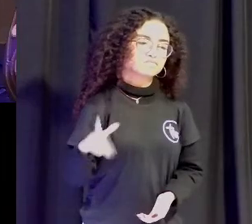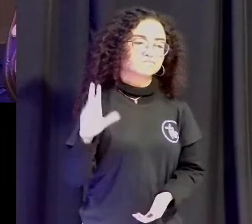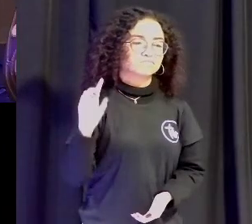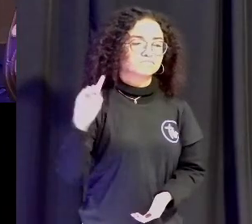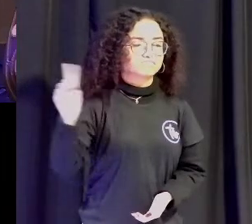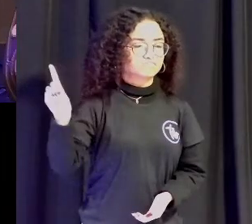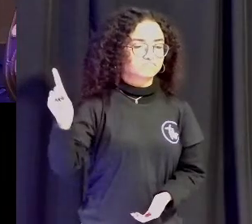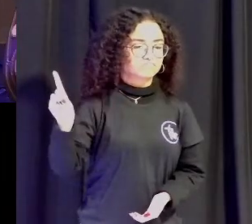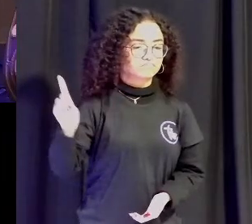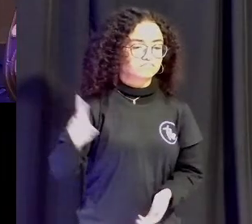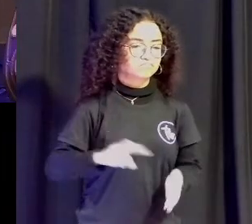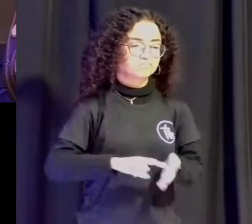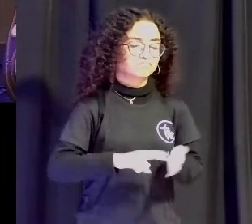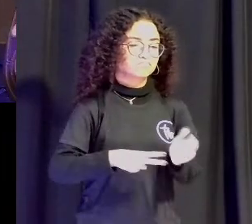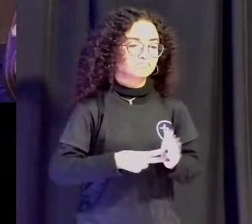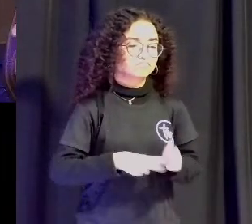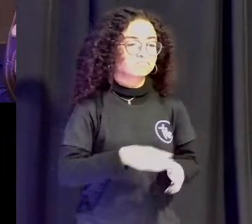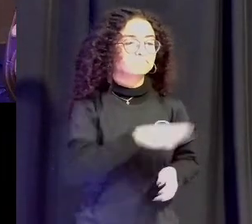eterna.